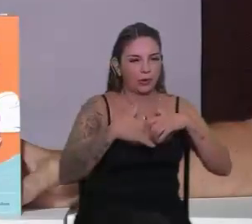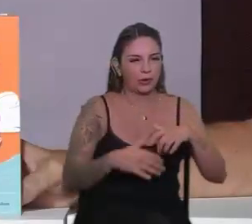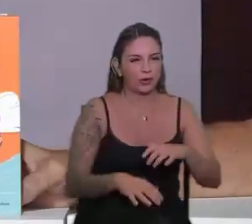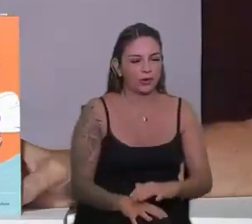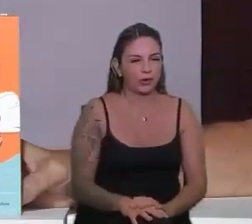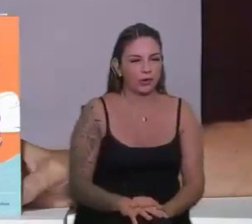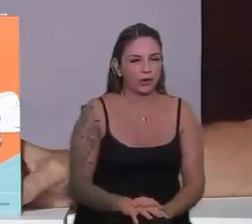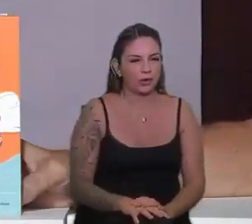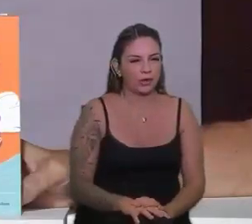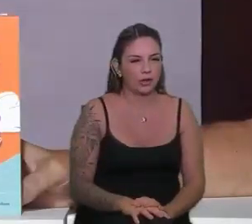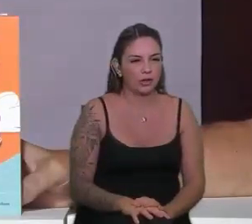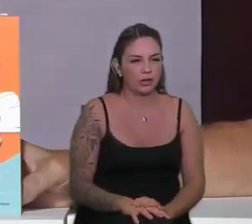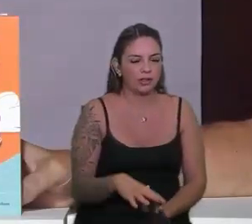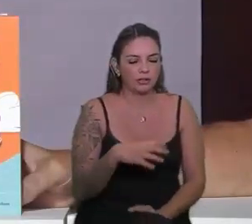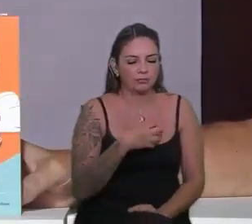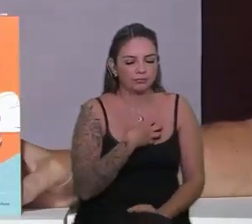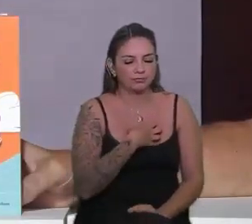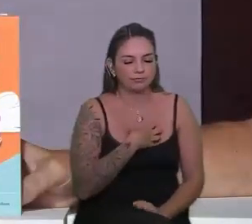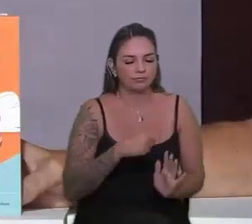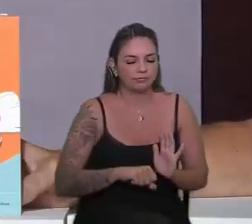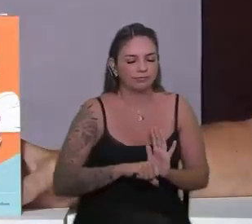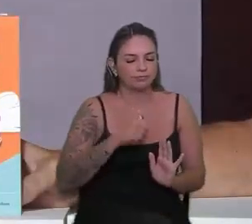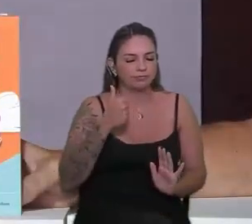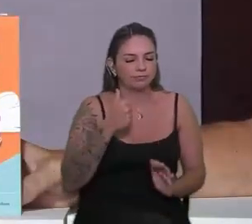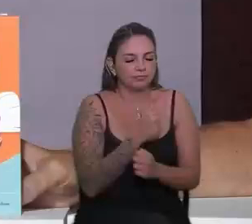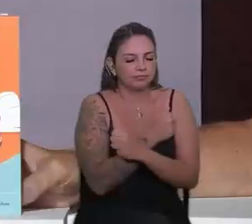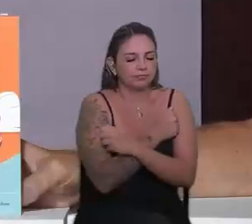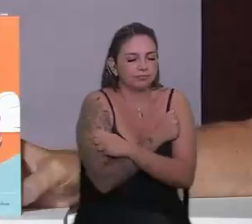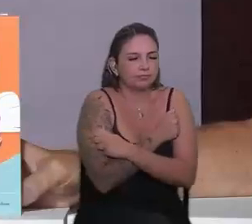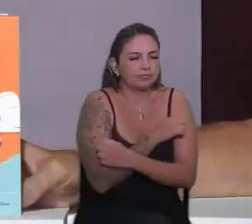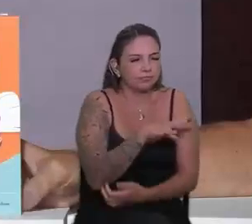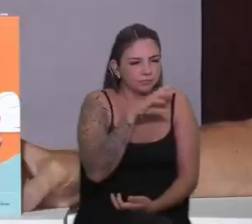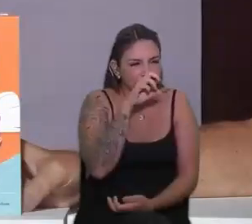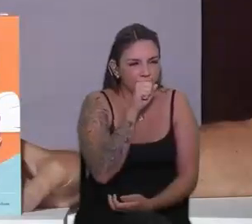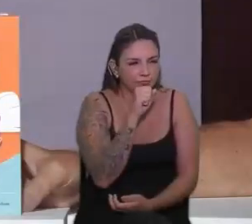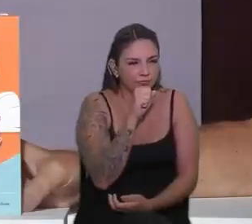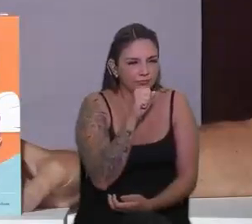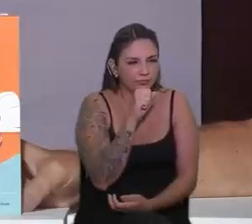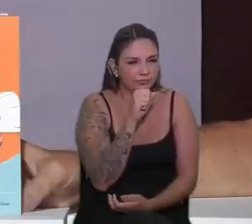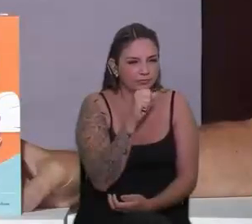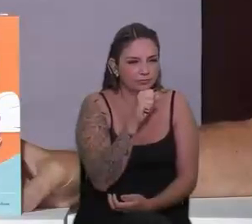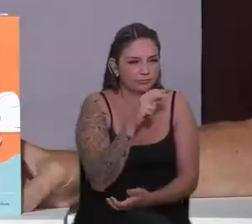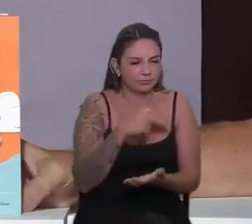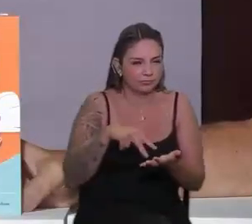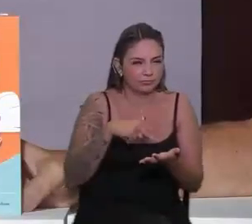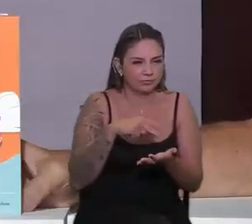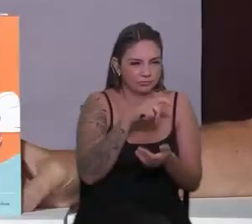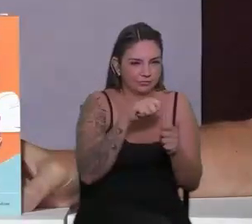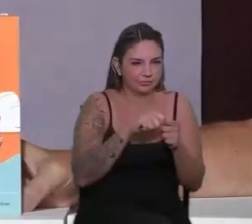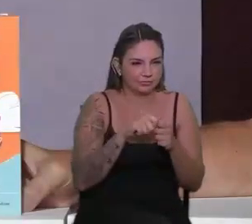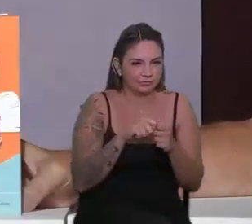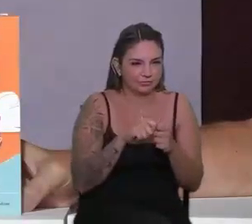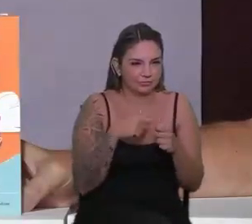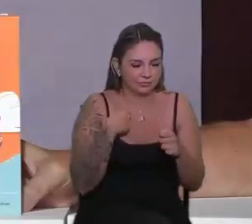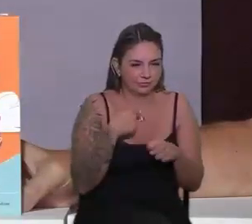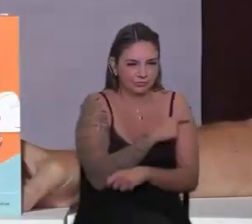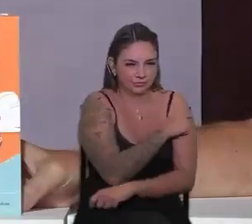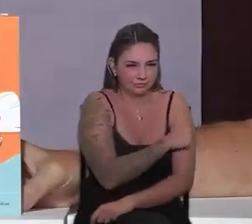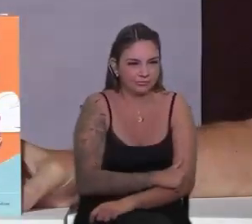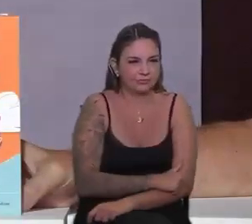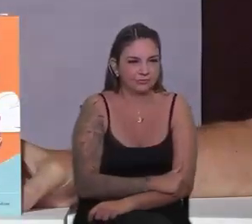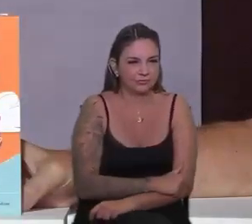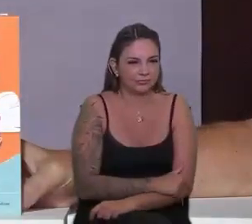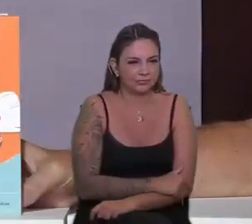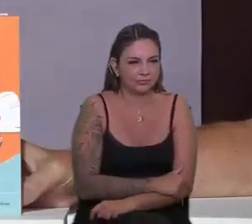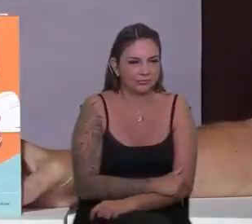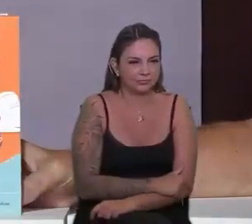nuca de Teresa. Senti a primeira vez quando abracei, parabenizando pelas coreografias horrorosas que eu,